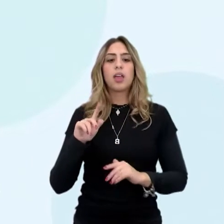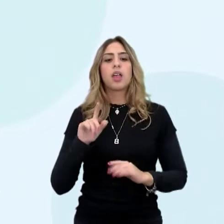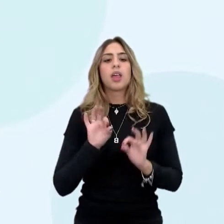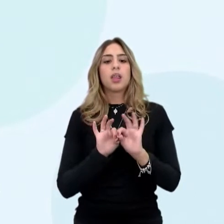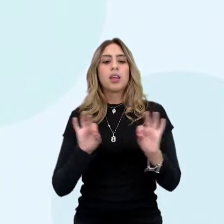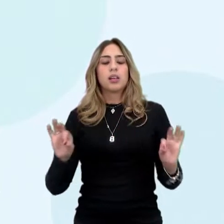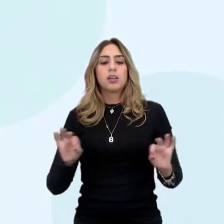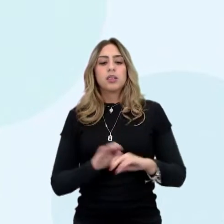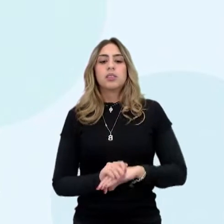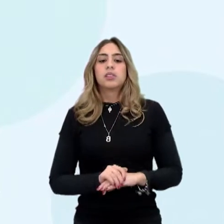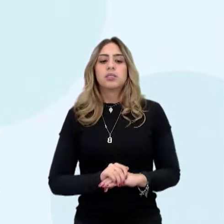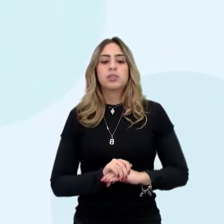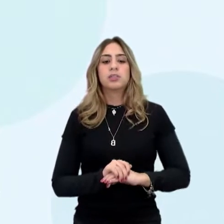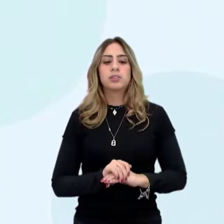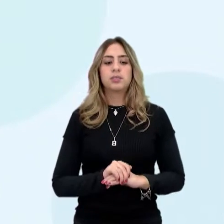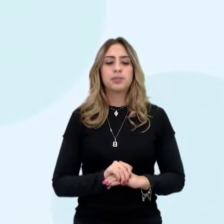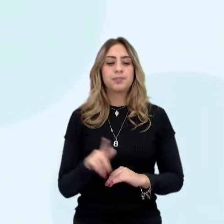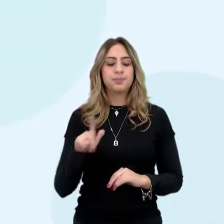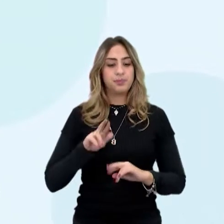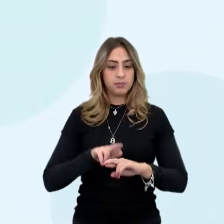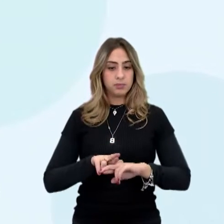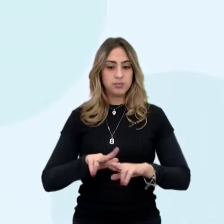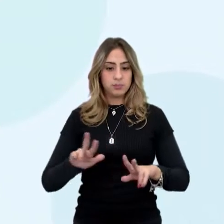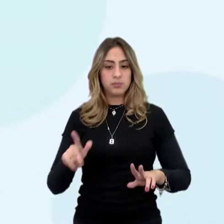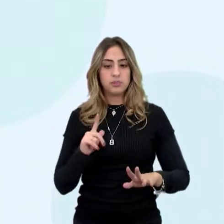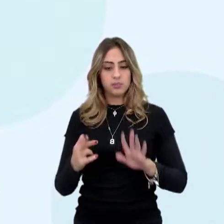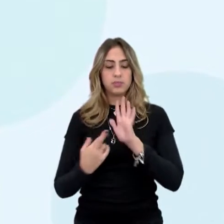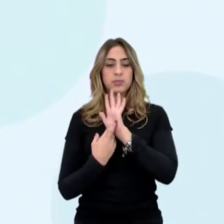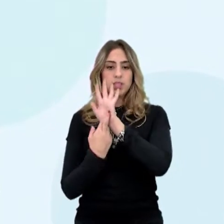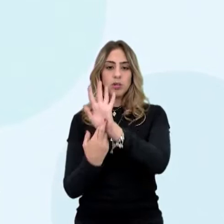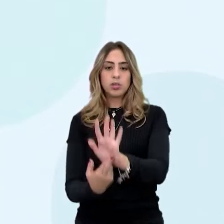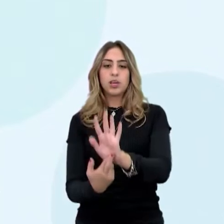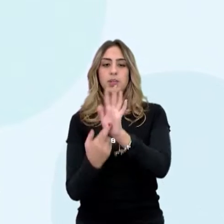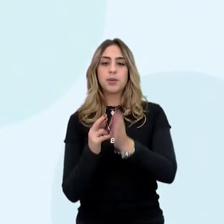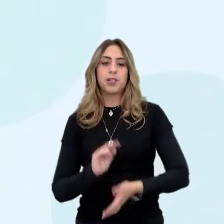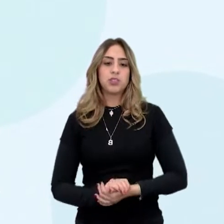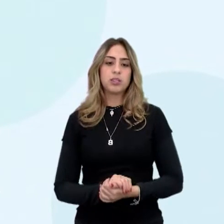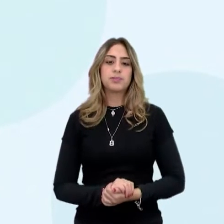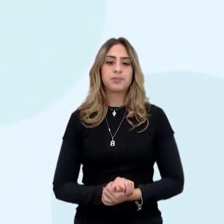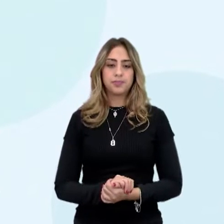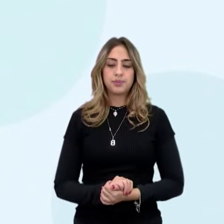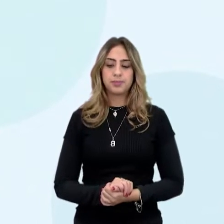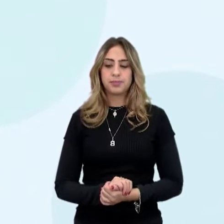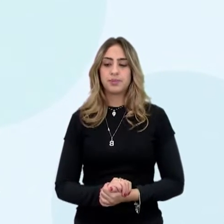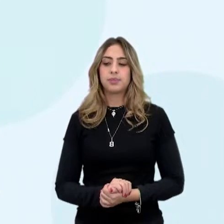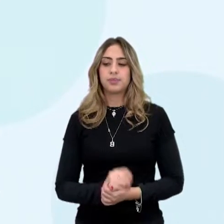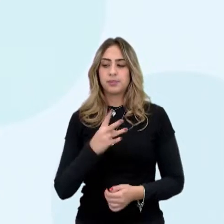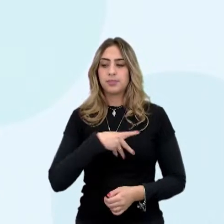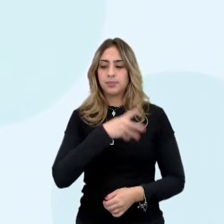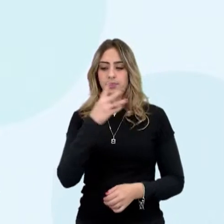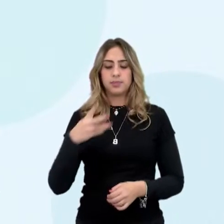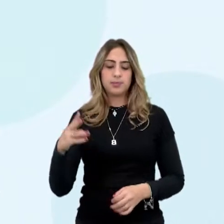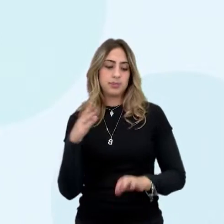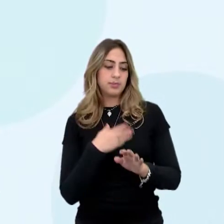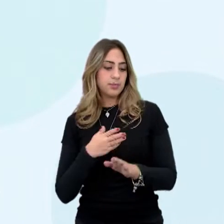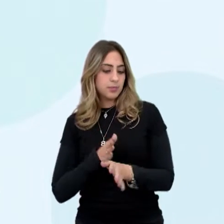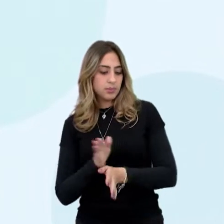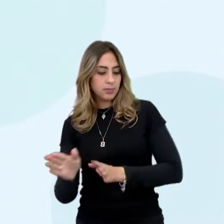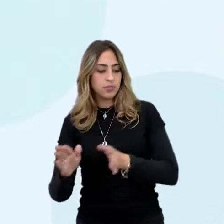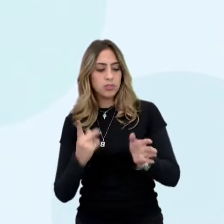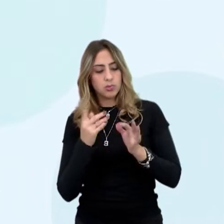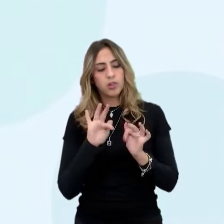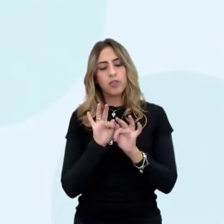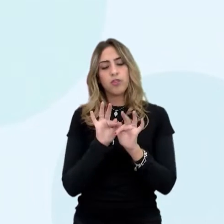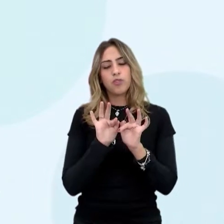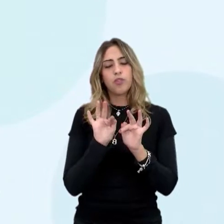tá? Veja, existe uma variação, existe uma representação gráfica para isso, existe um gráfico de dispersão, existe uma